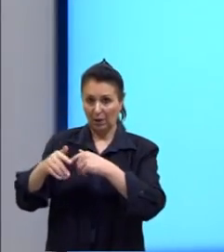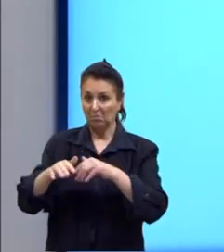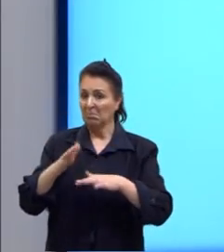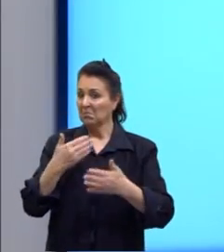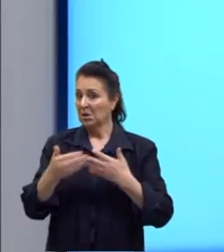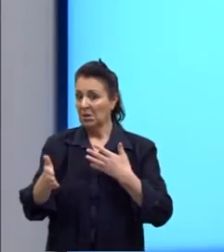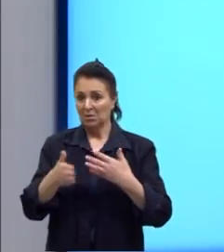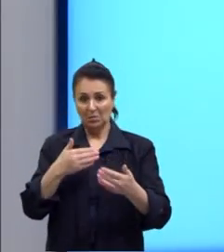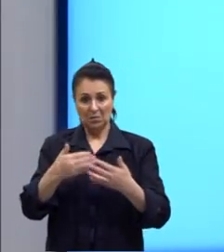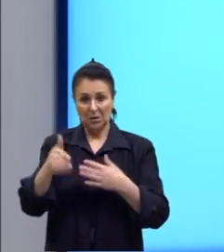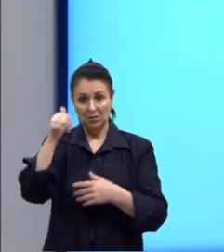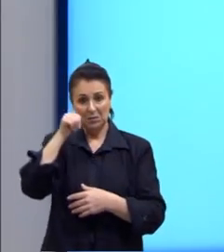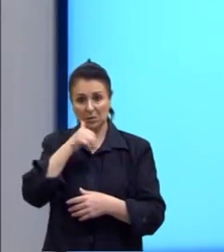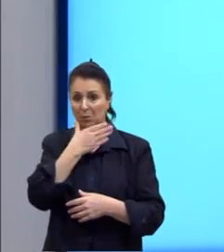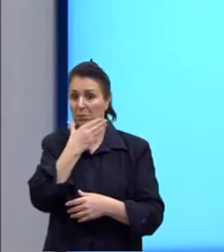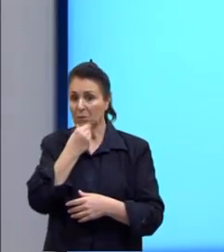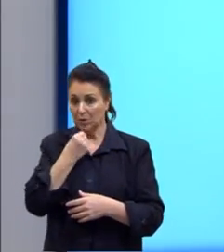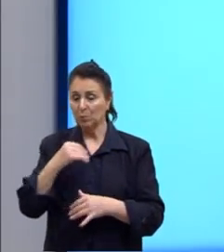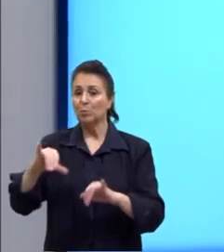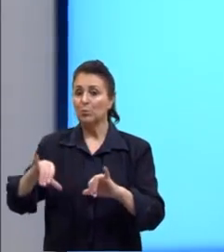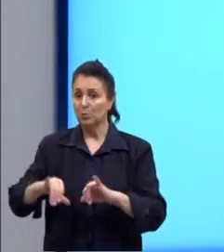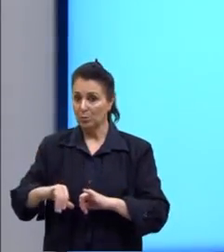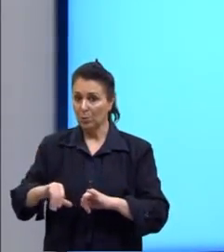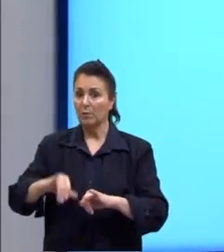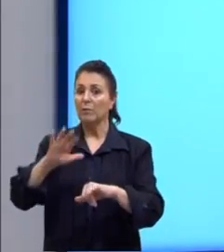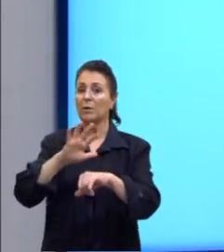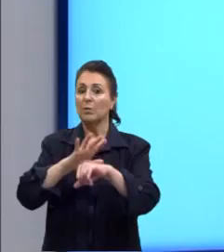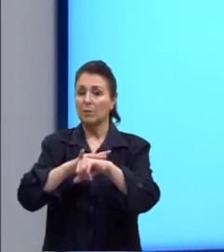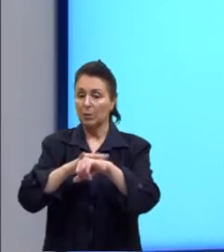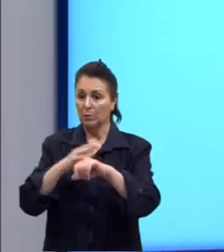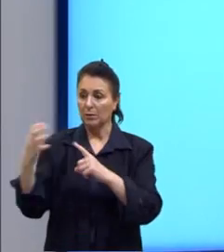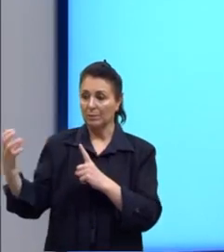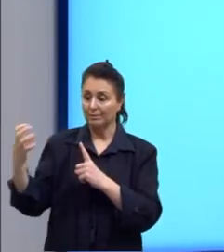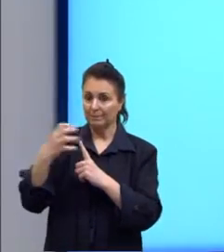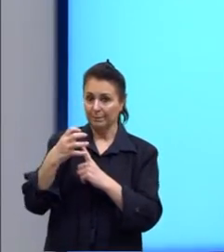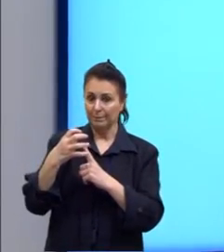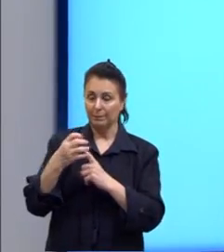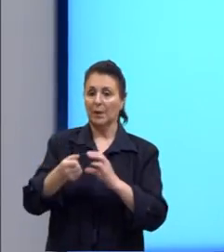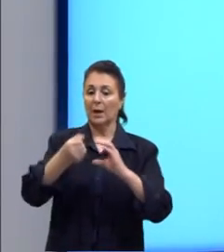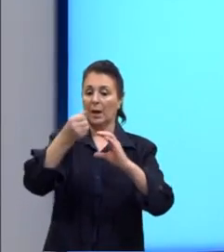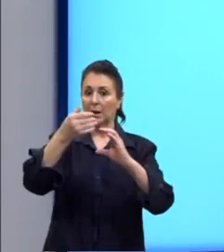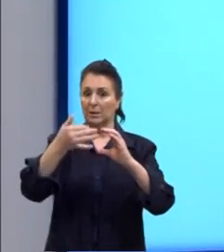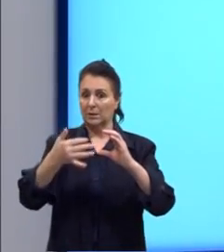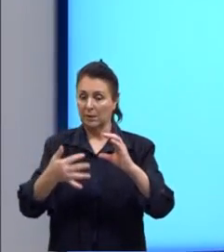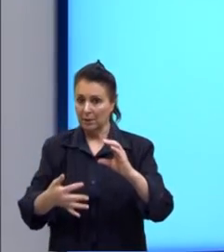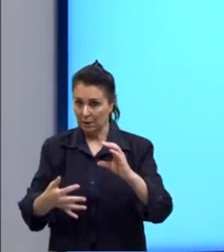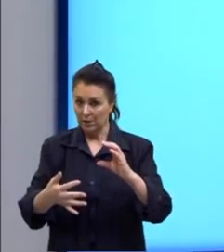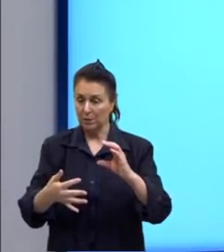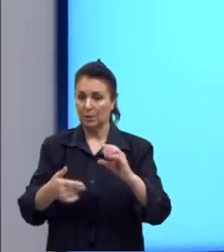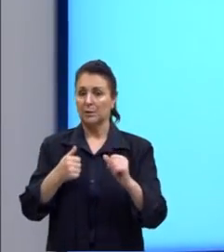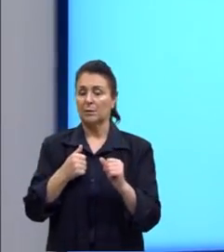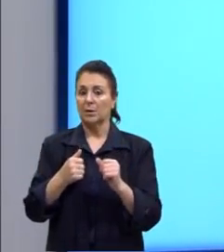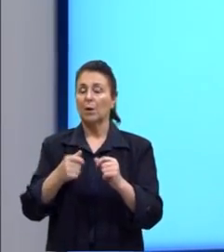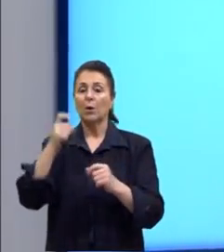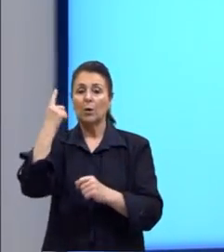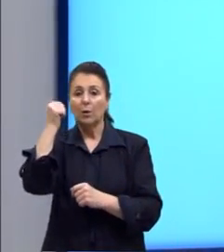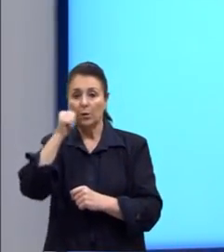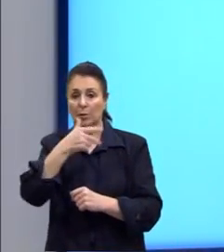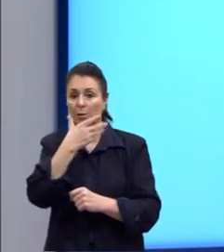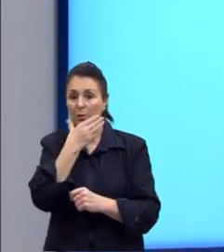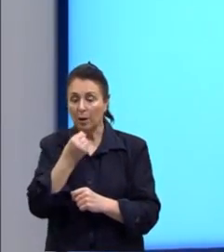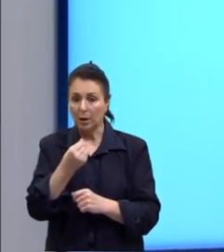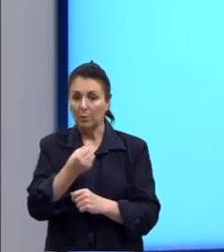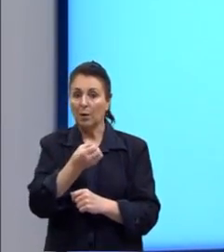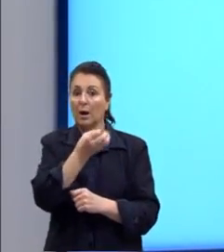afetado considerando as características populacionais o sexo EA proporção dos indivíduos